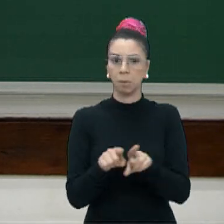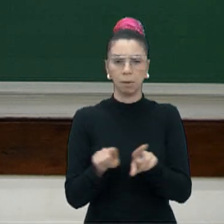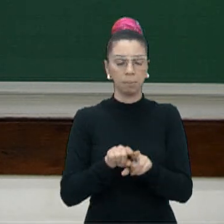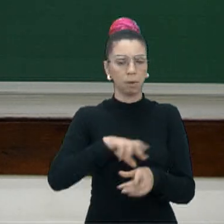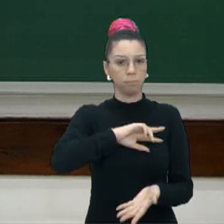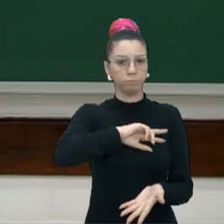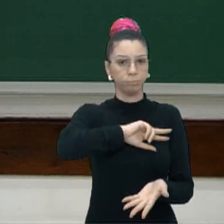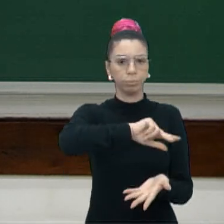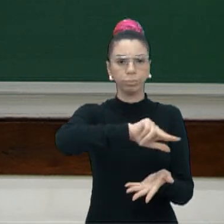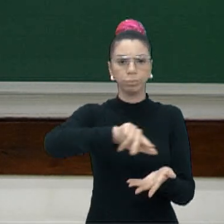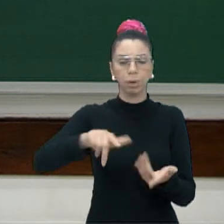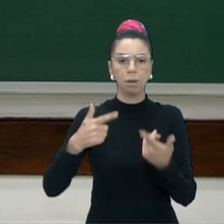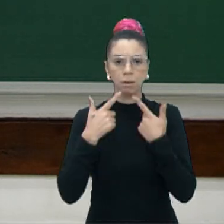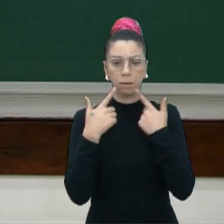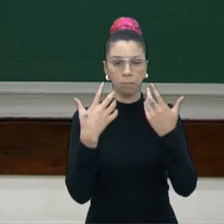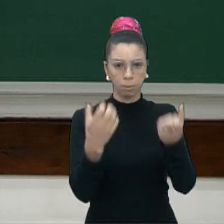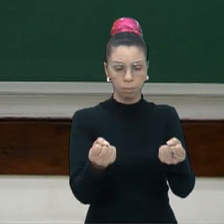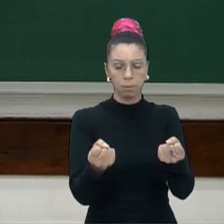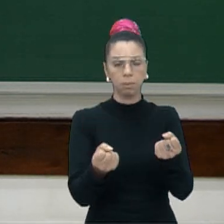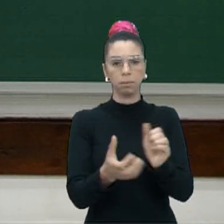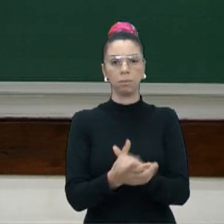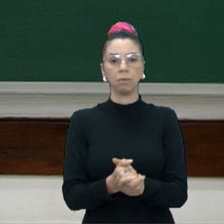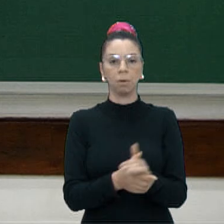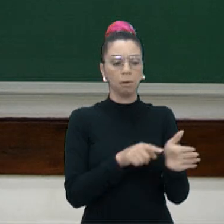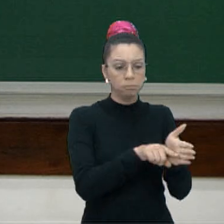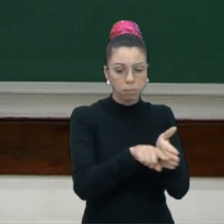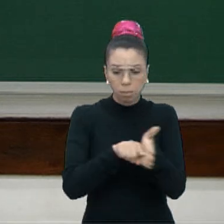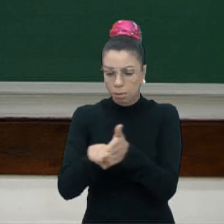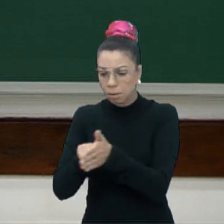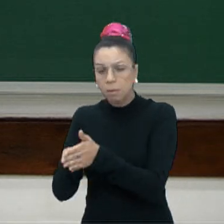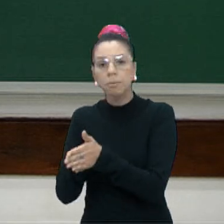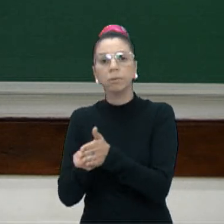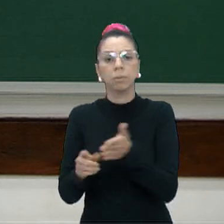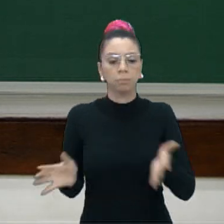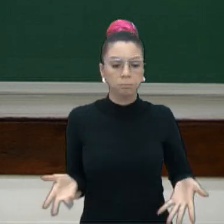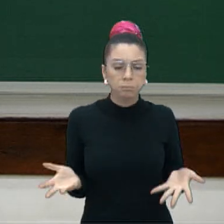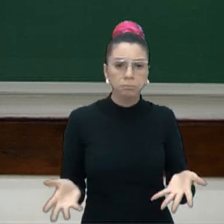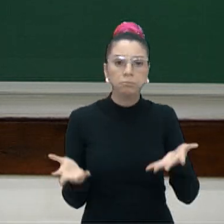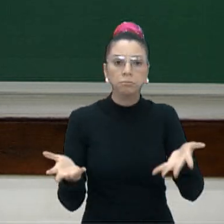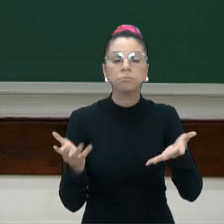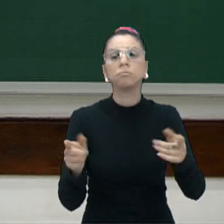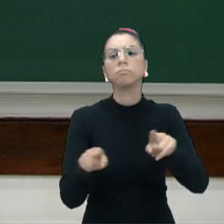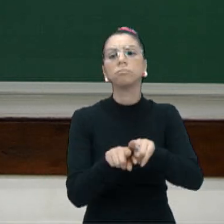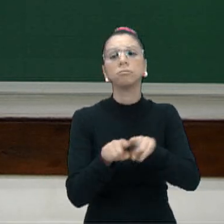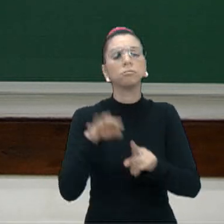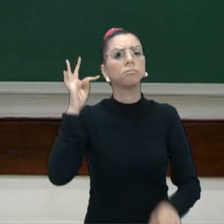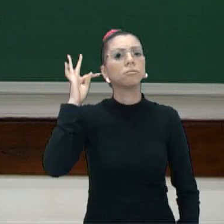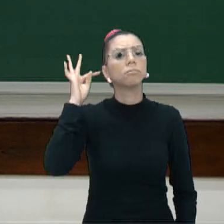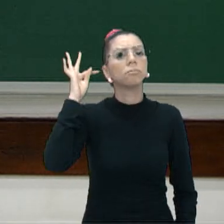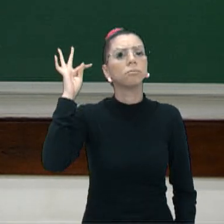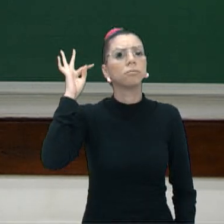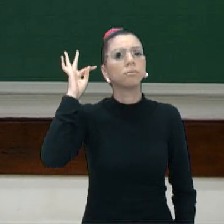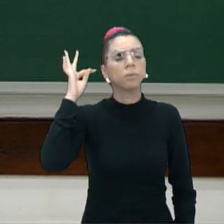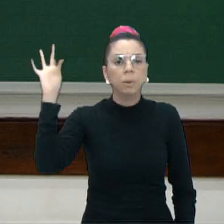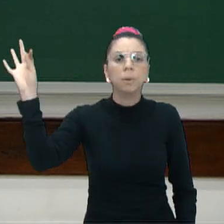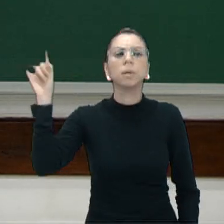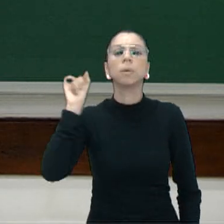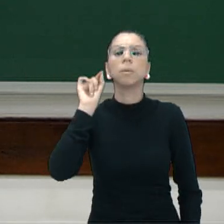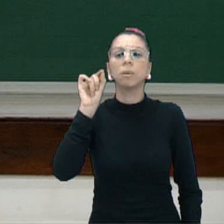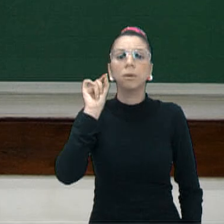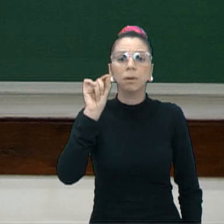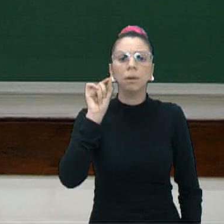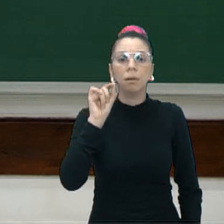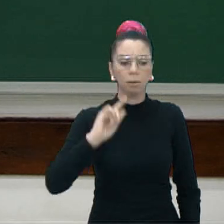que contribuiu para as discussões no campo da linguística e da teoria gramatical, e também a sua teoria,